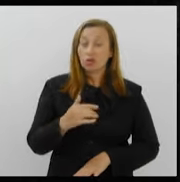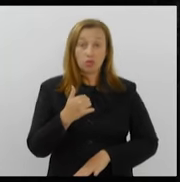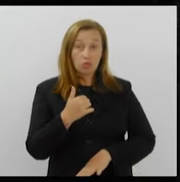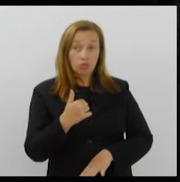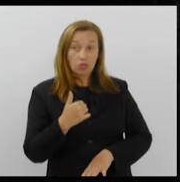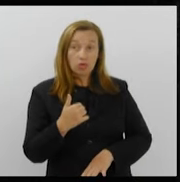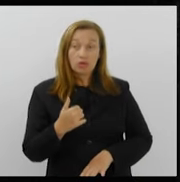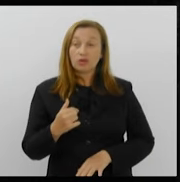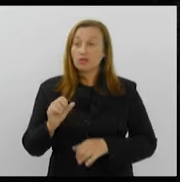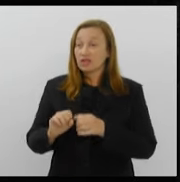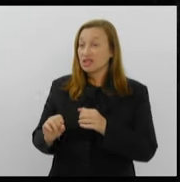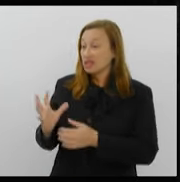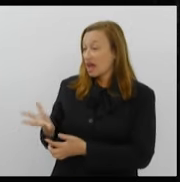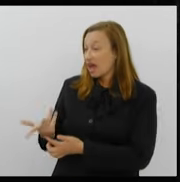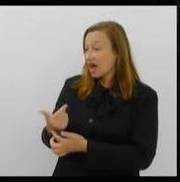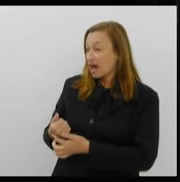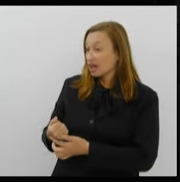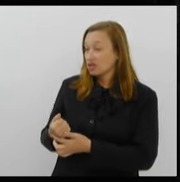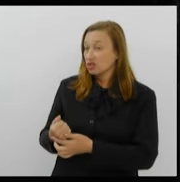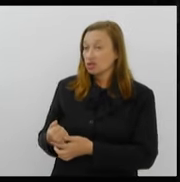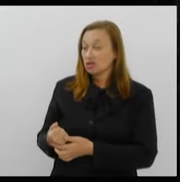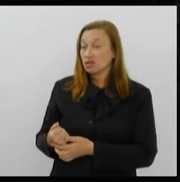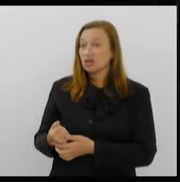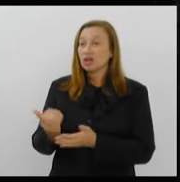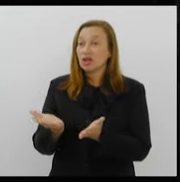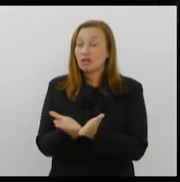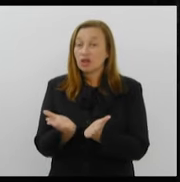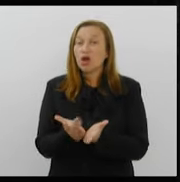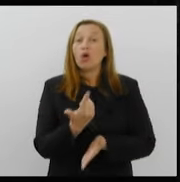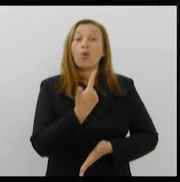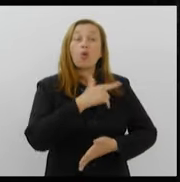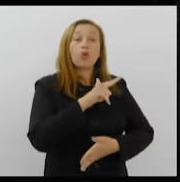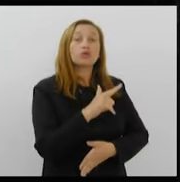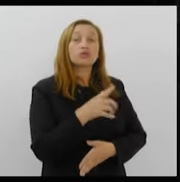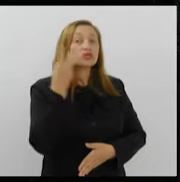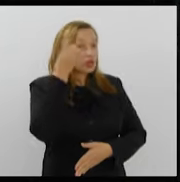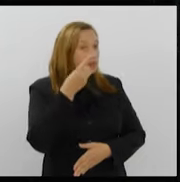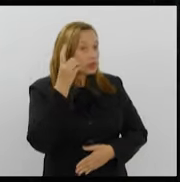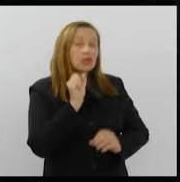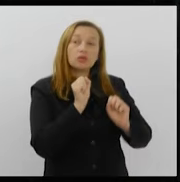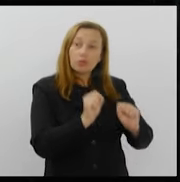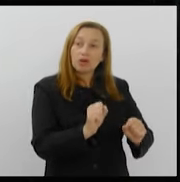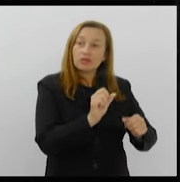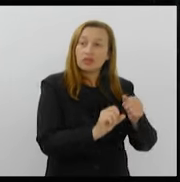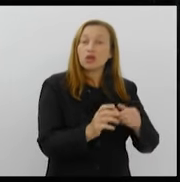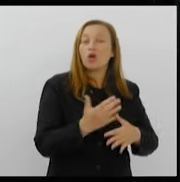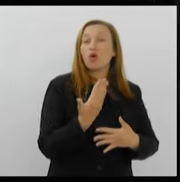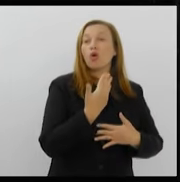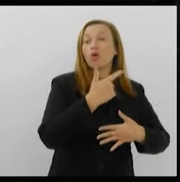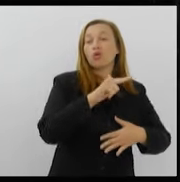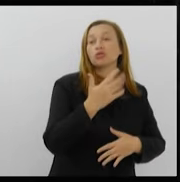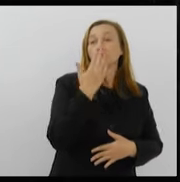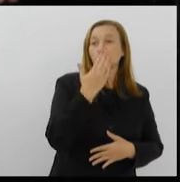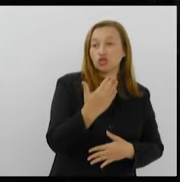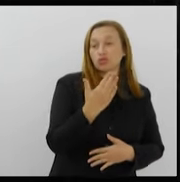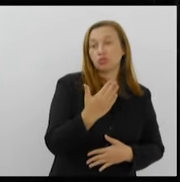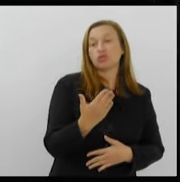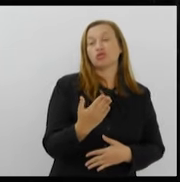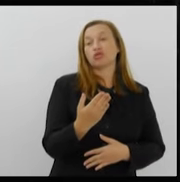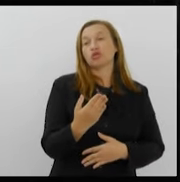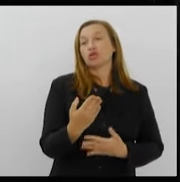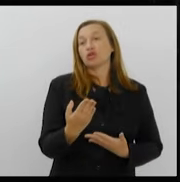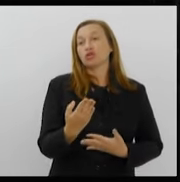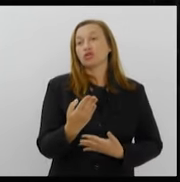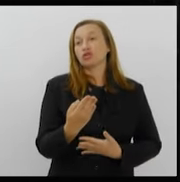arte evangélica, outros deputados podem fazer de outras manifestações do nosso país, da cultura do nosso país, como